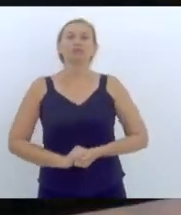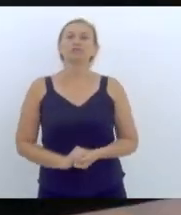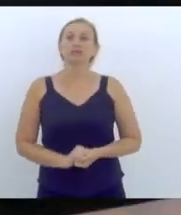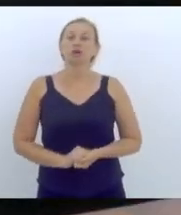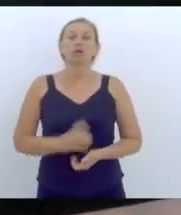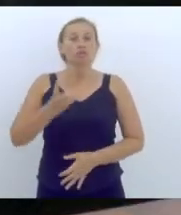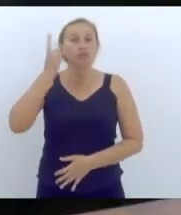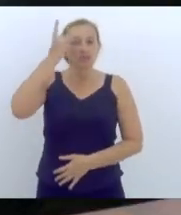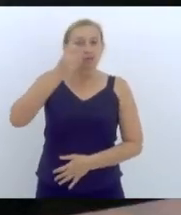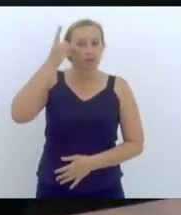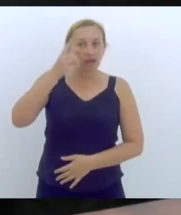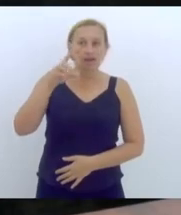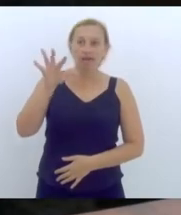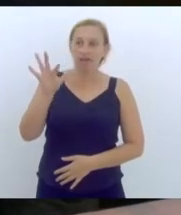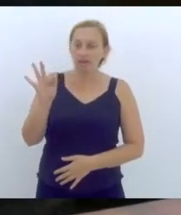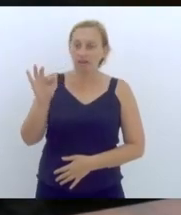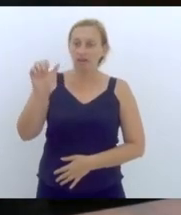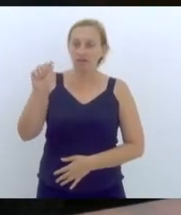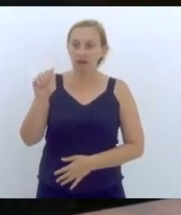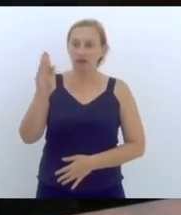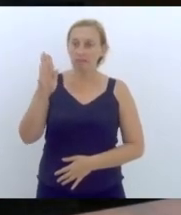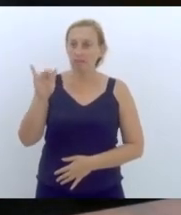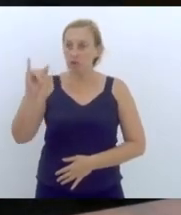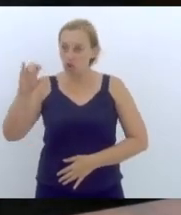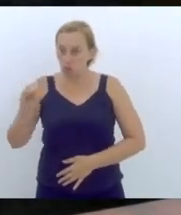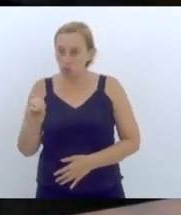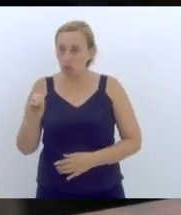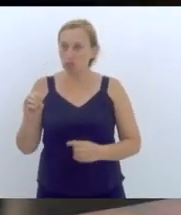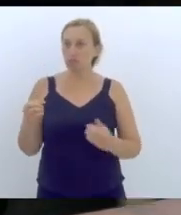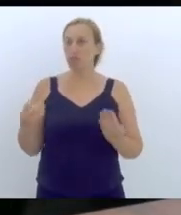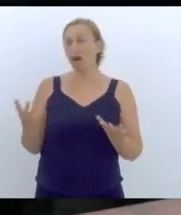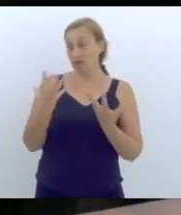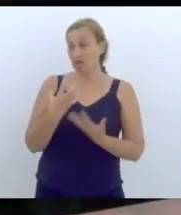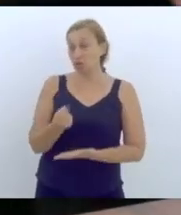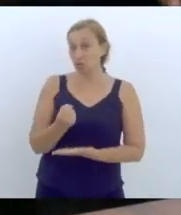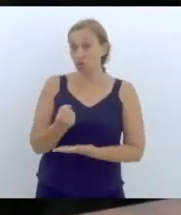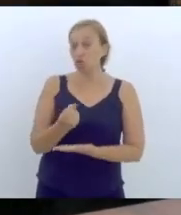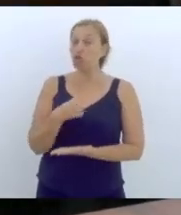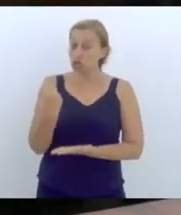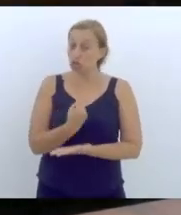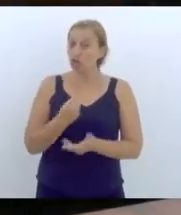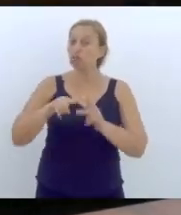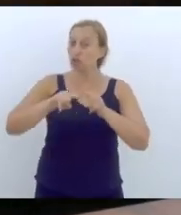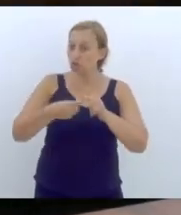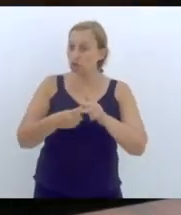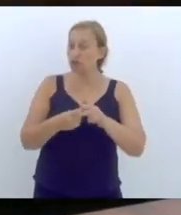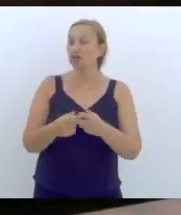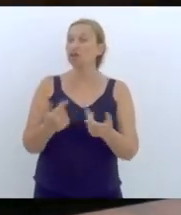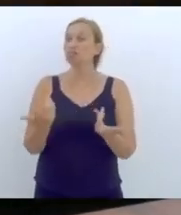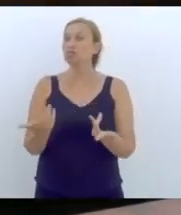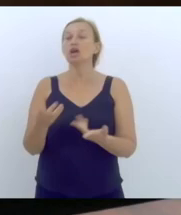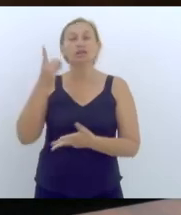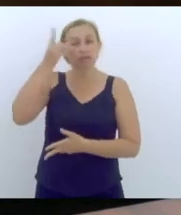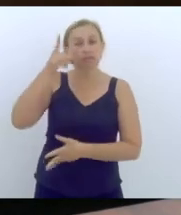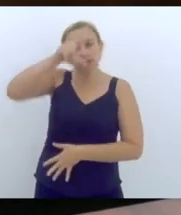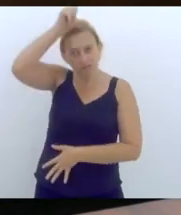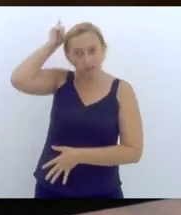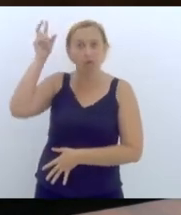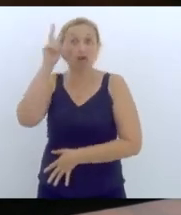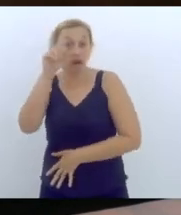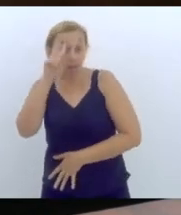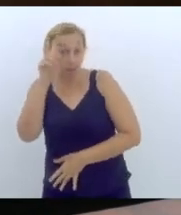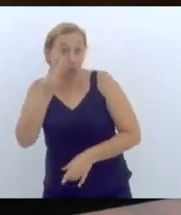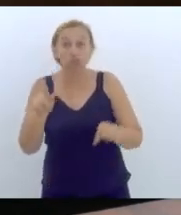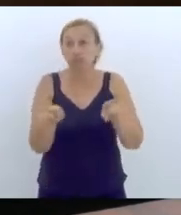o deputado Fábio Silva concordou que a gente faça essa modificação. O deputado Luiz Paulo lembrou